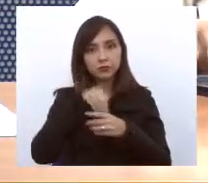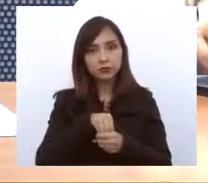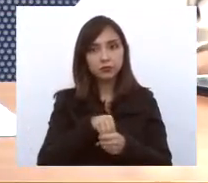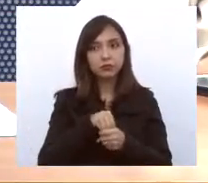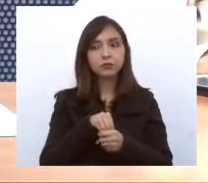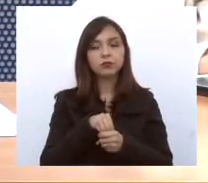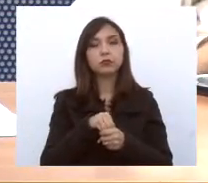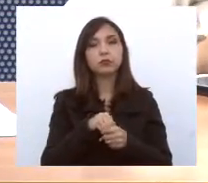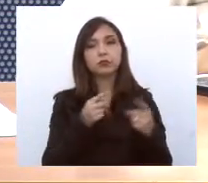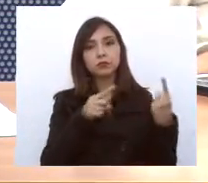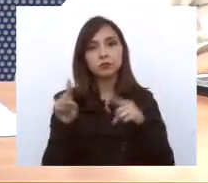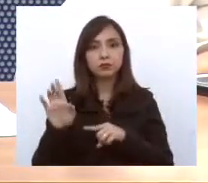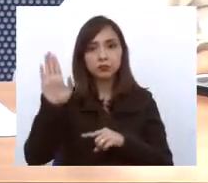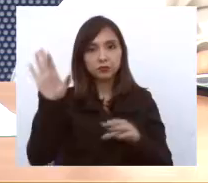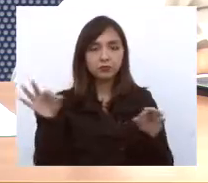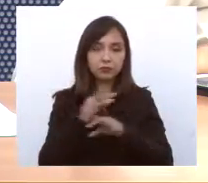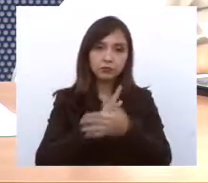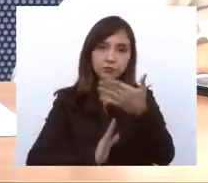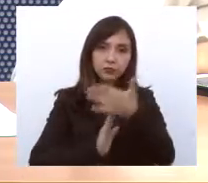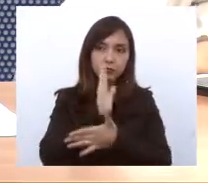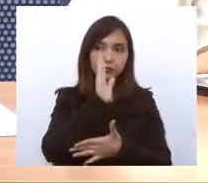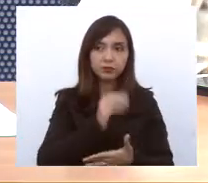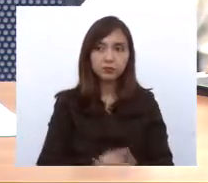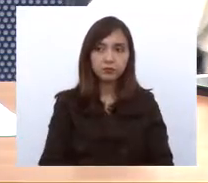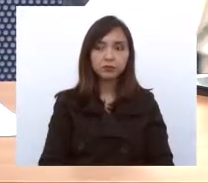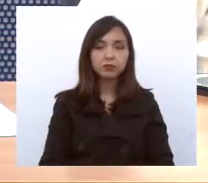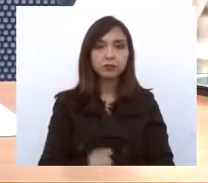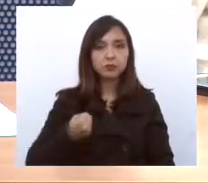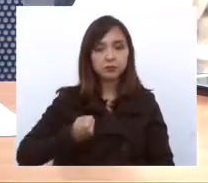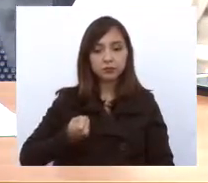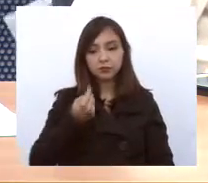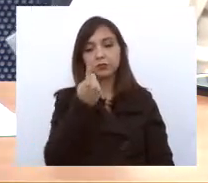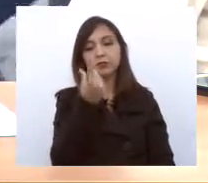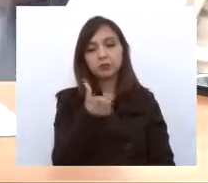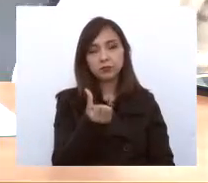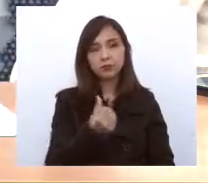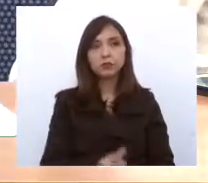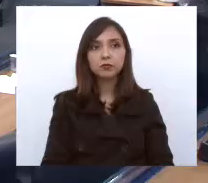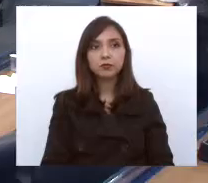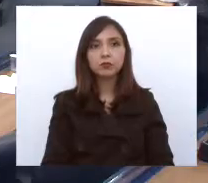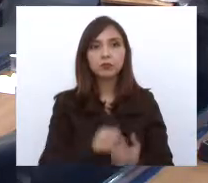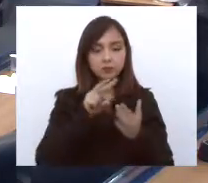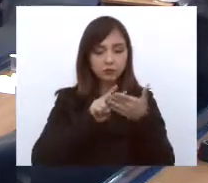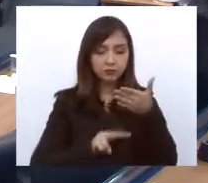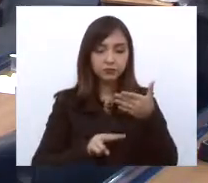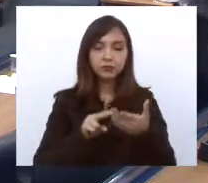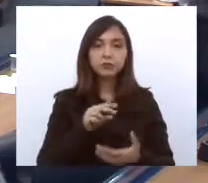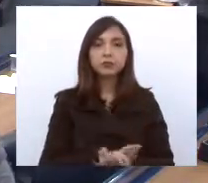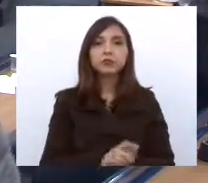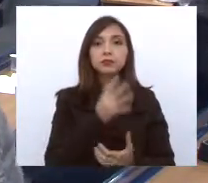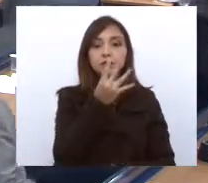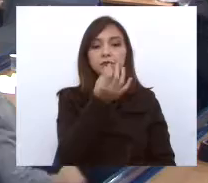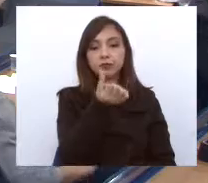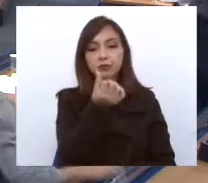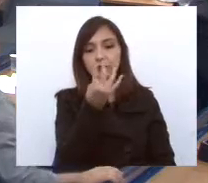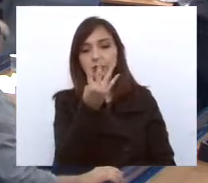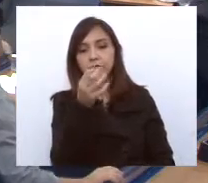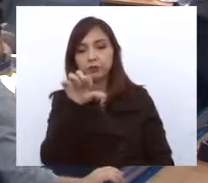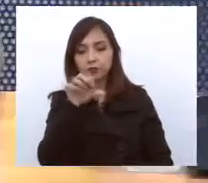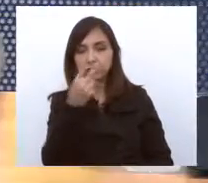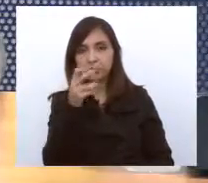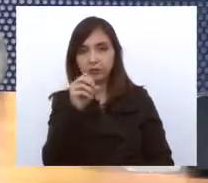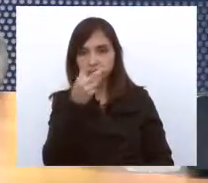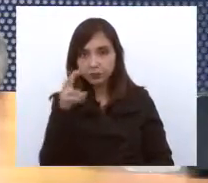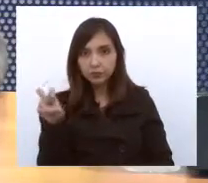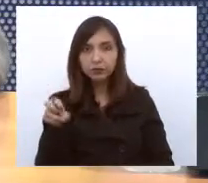vereadores favoráveis para isso, comissões contrárias manifestam. Encerrada a votação, aprovado, encaminhe-se. Item 16. Leitura, discussão e votação do requerimento